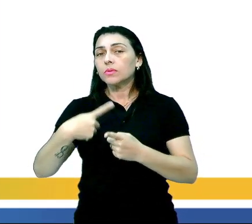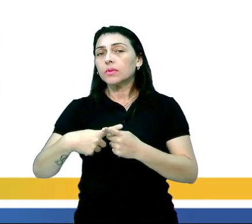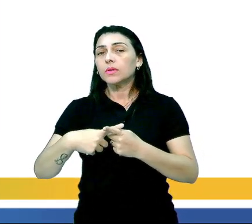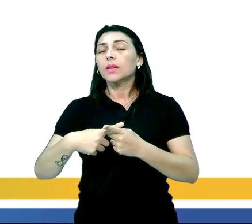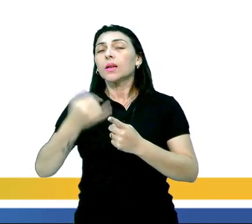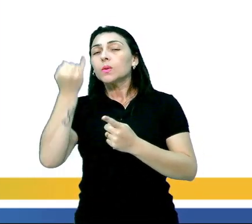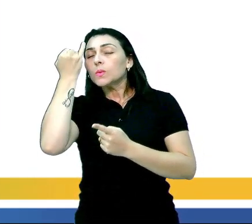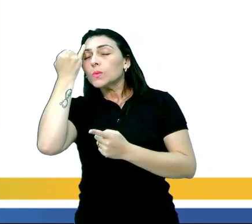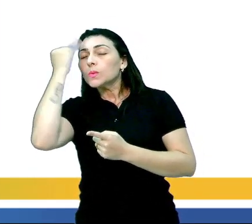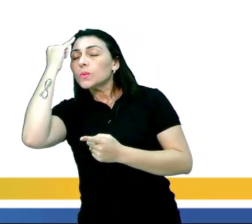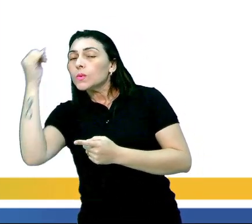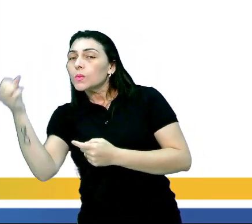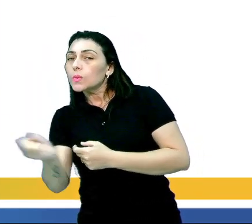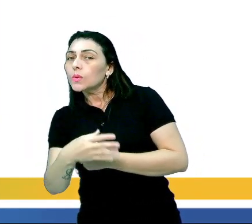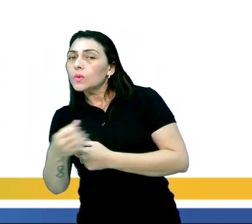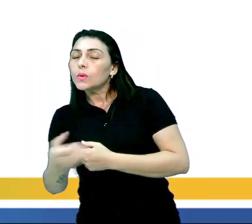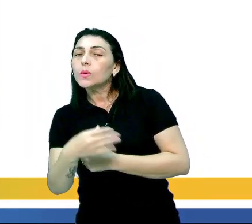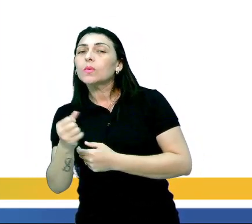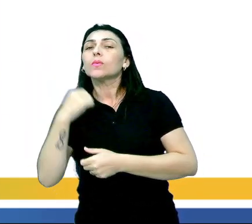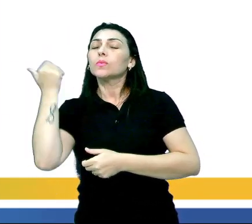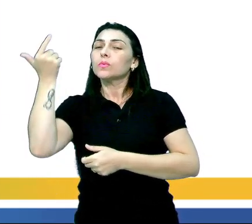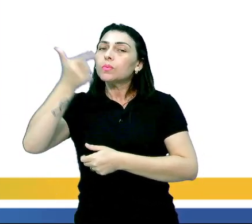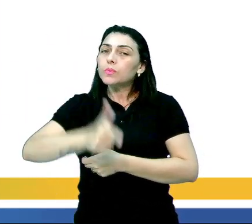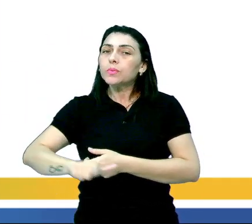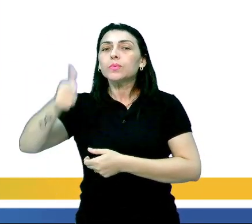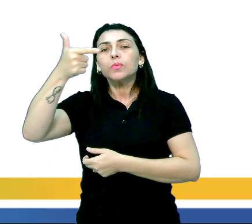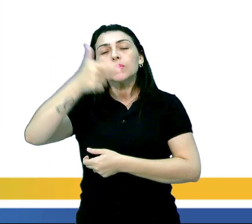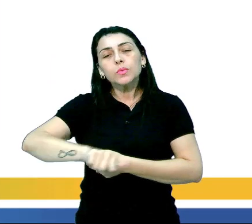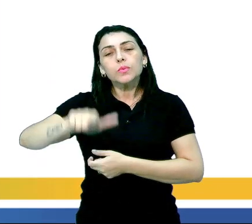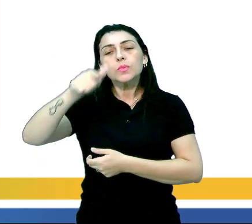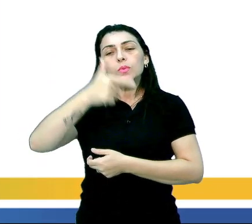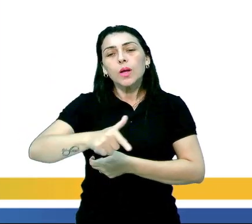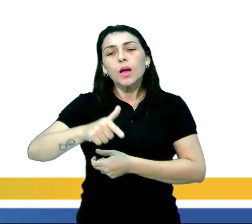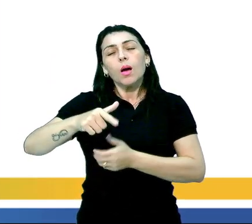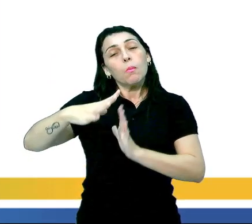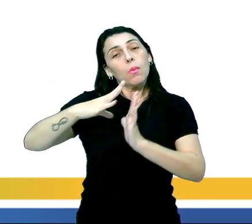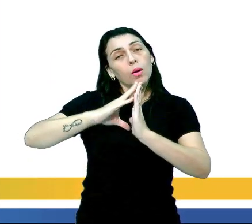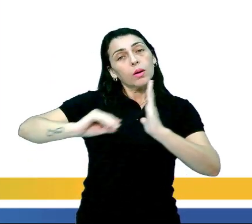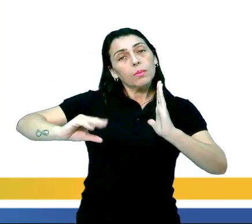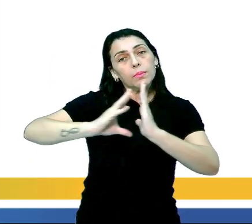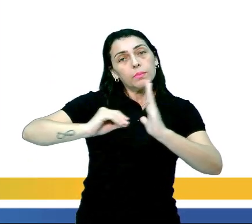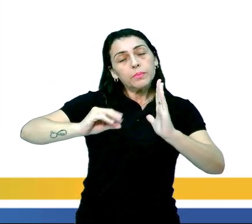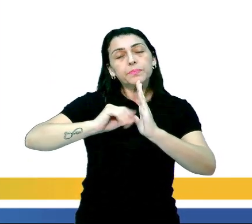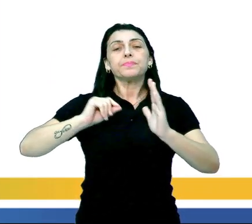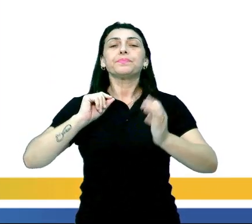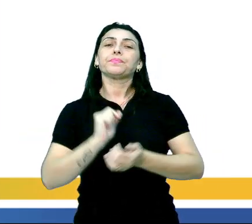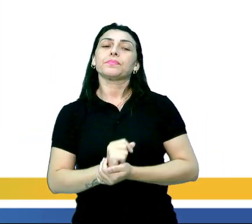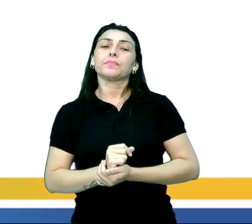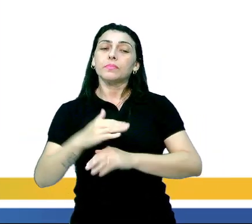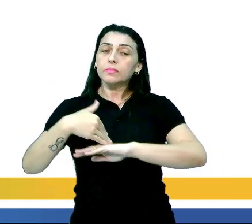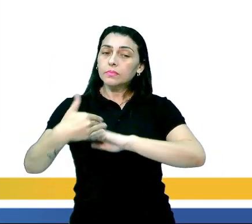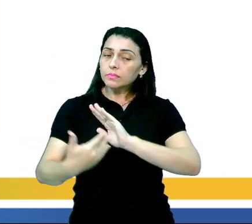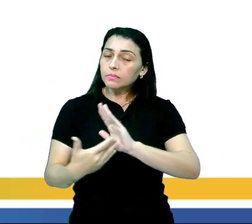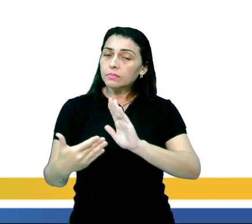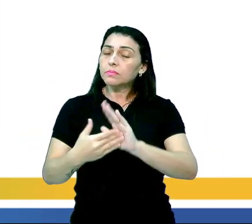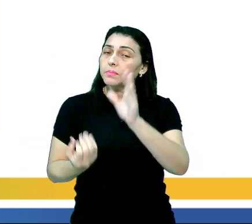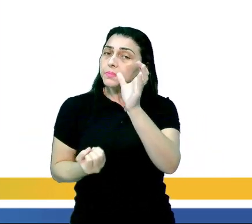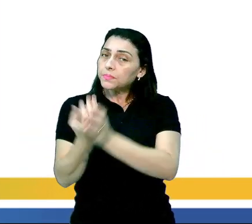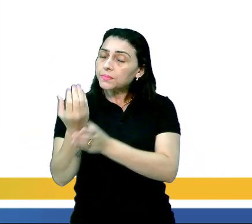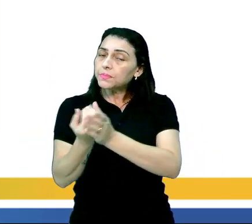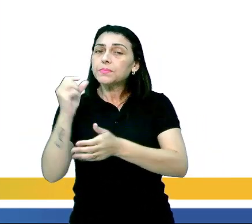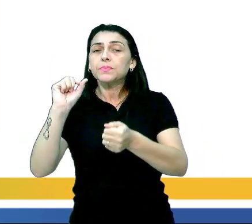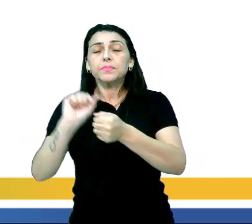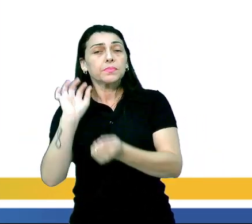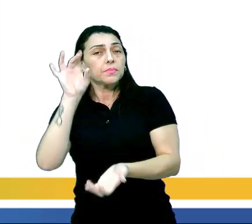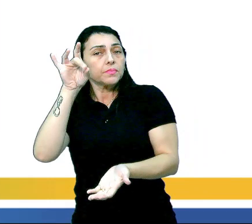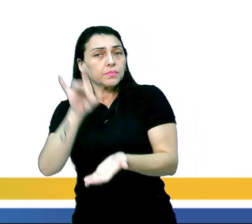as invenções se sucedem e repetem por imitação. Tudo que é criado é,